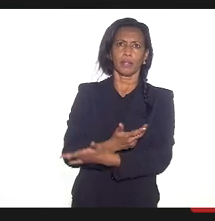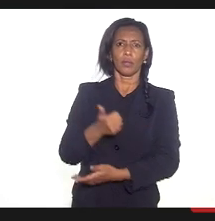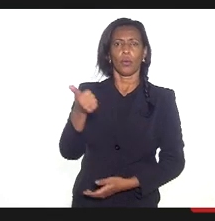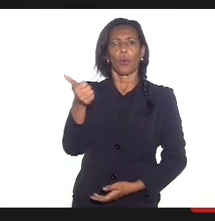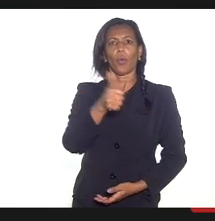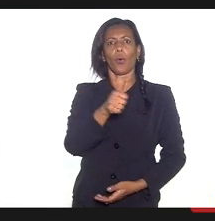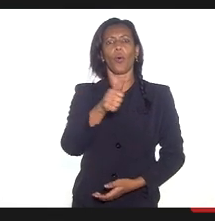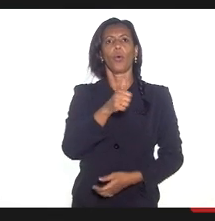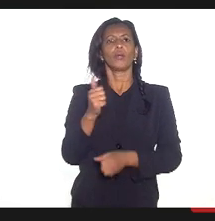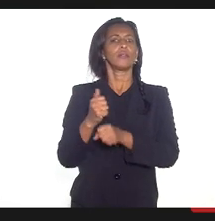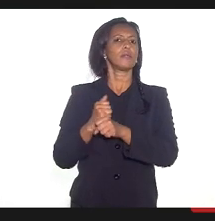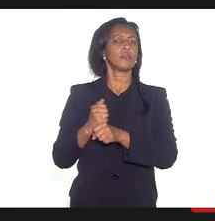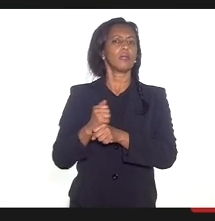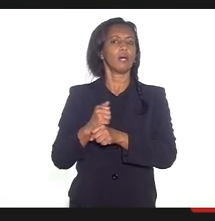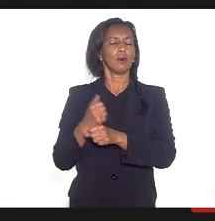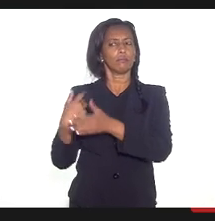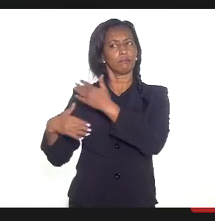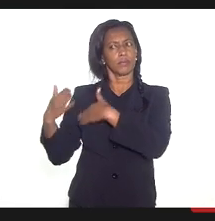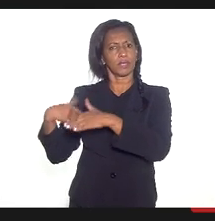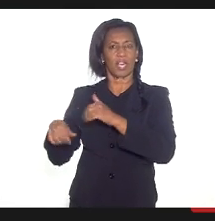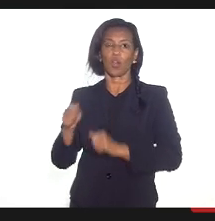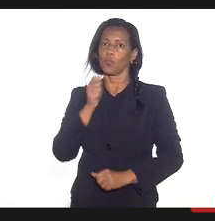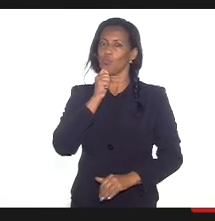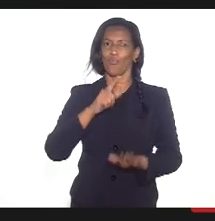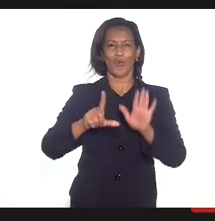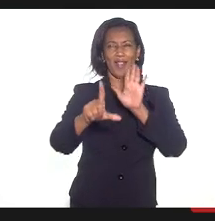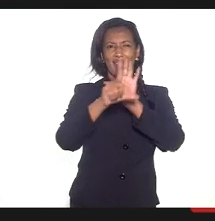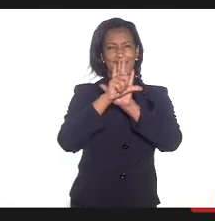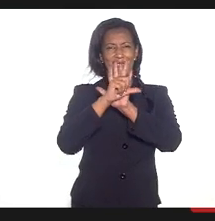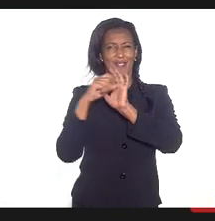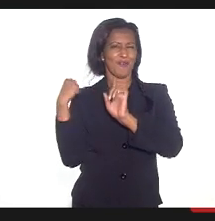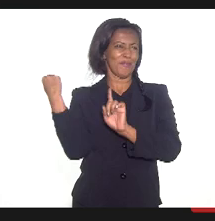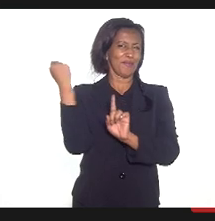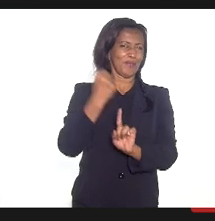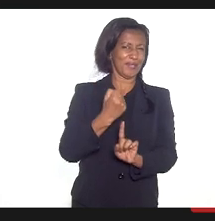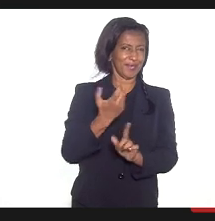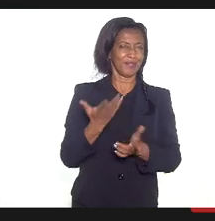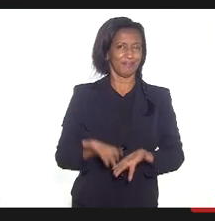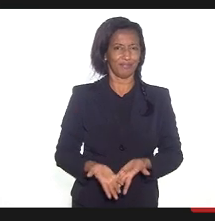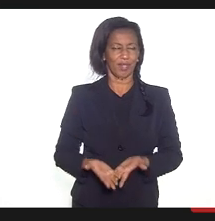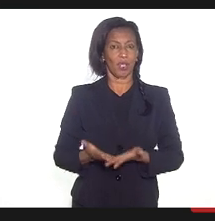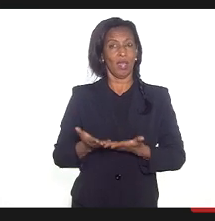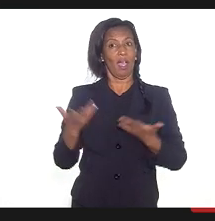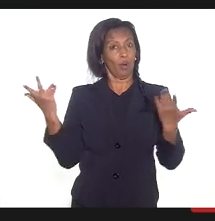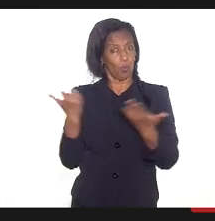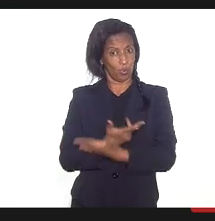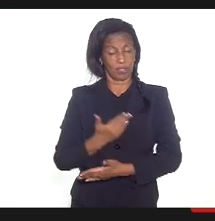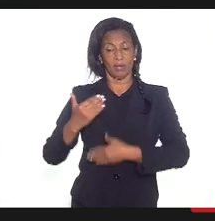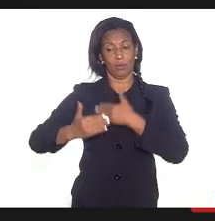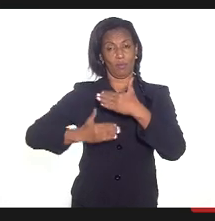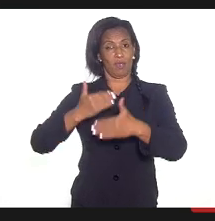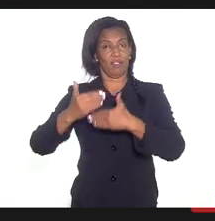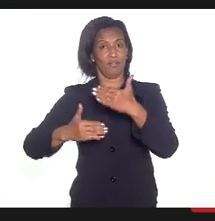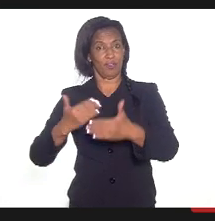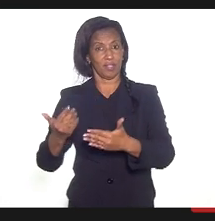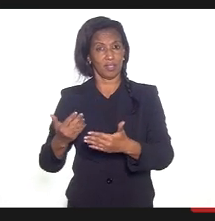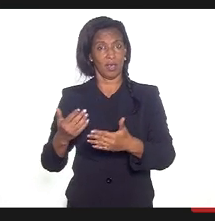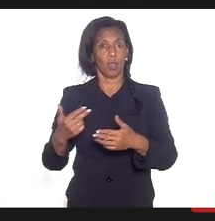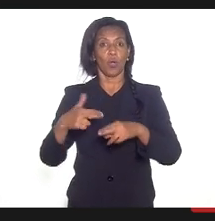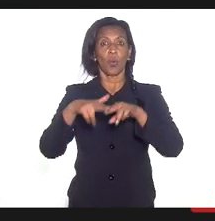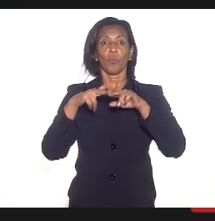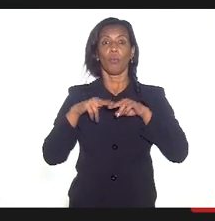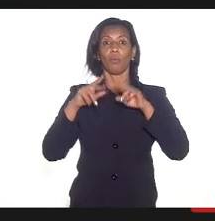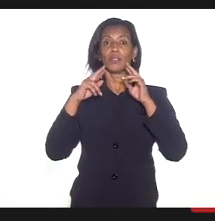né? Não existia nem lei do feminicídio. A gente também tem que reconhecer que está tendo uma evolução devido a essas